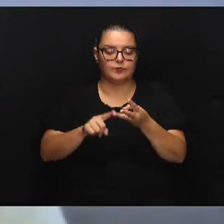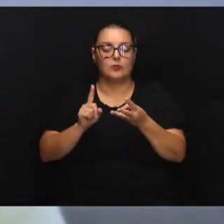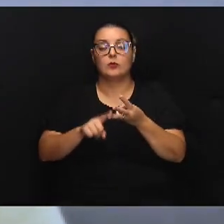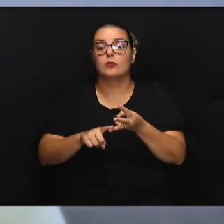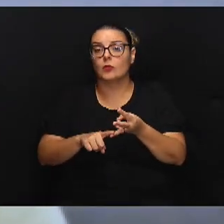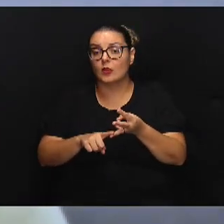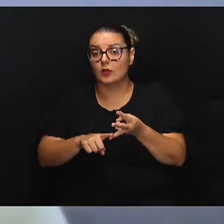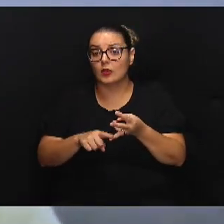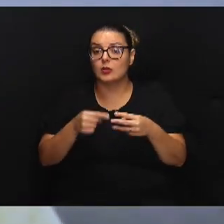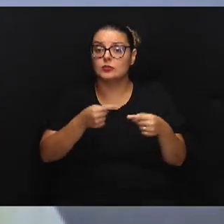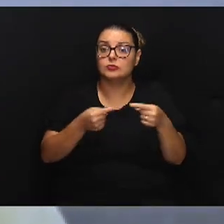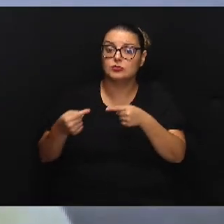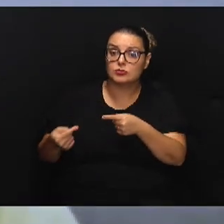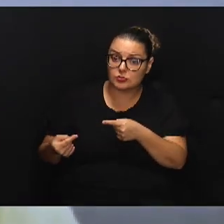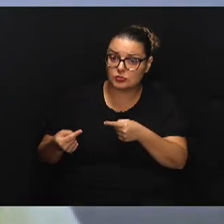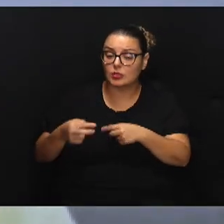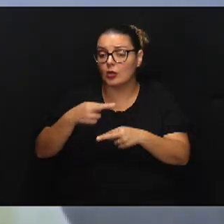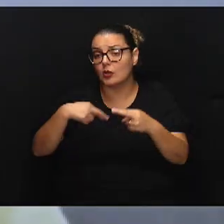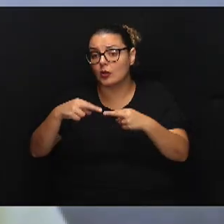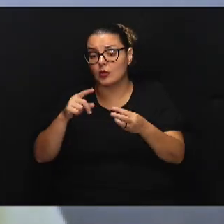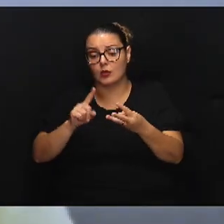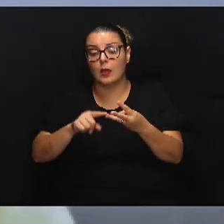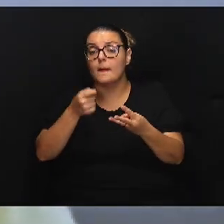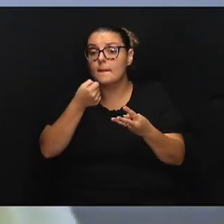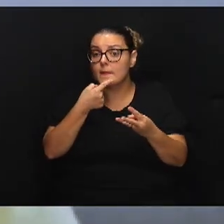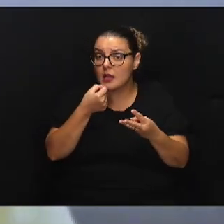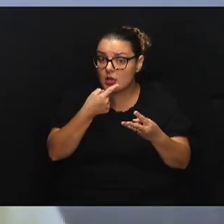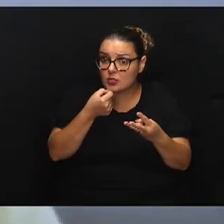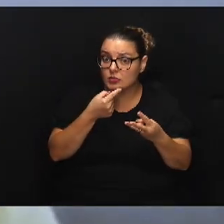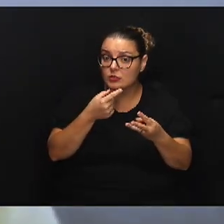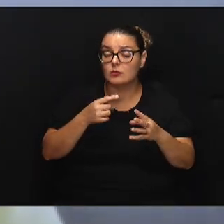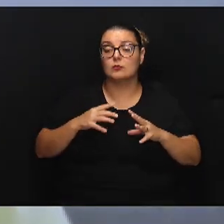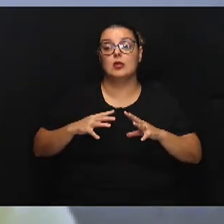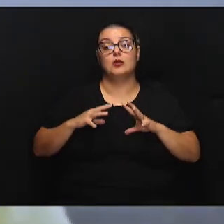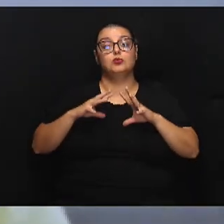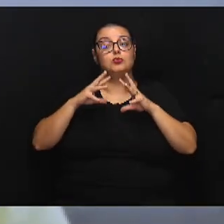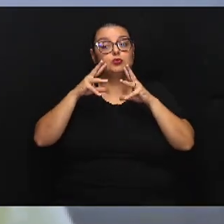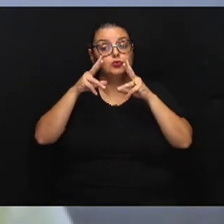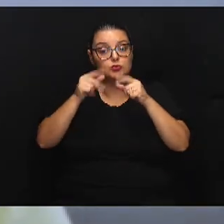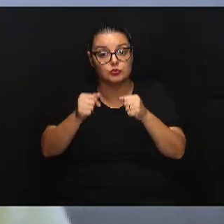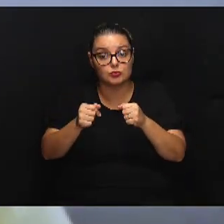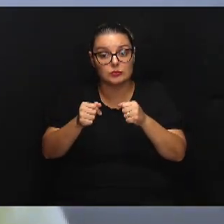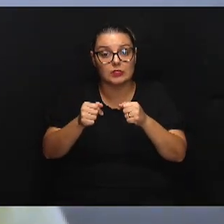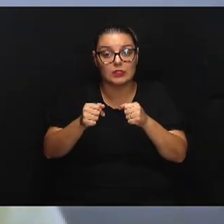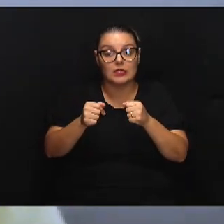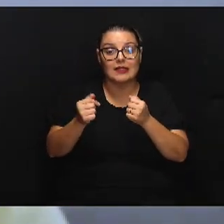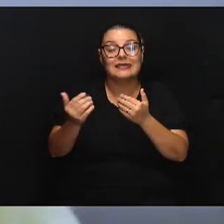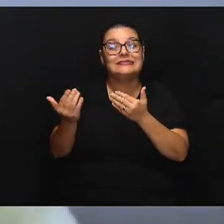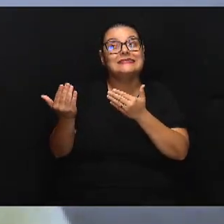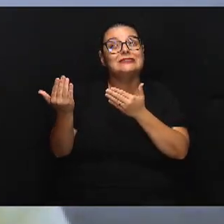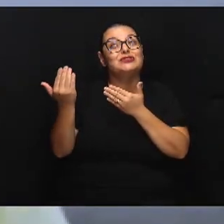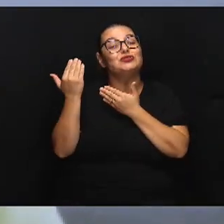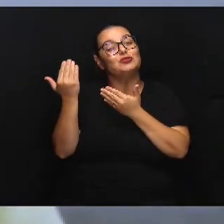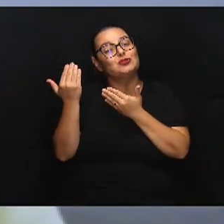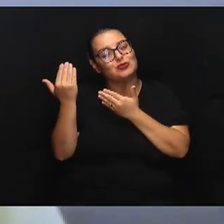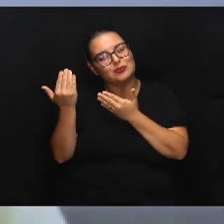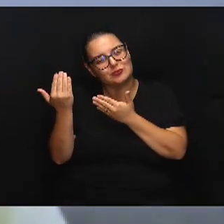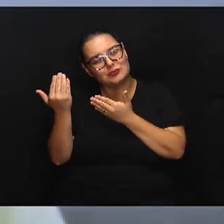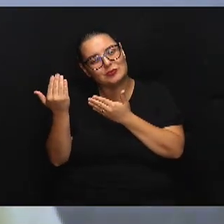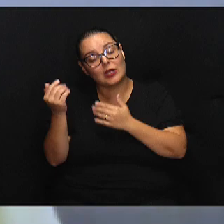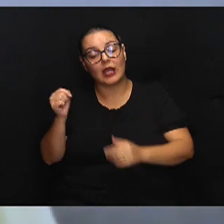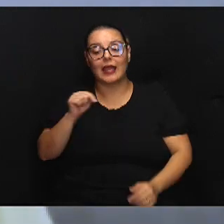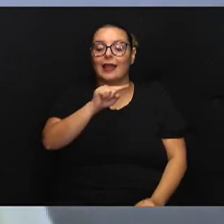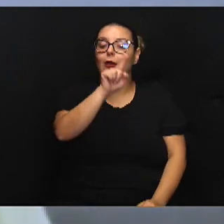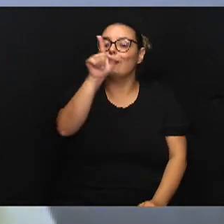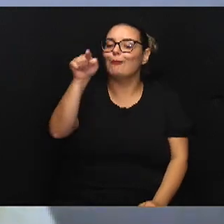tem discutido muito a questão de medicação, mas tudo isso são ainda algo que é um ponto